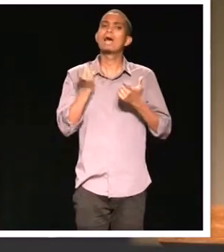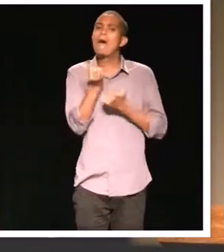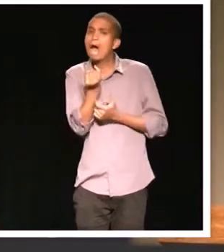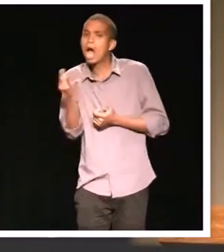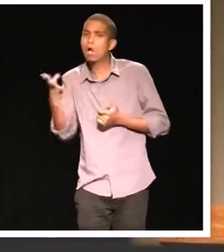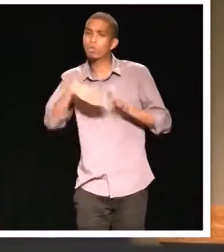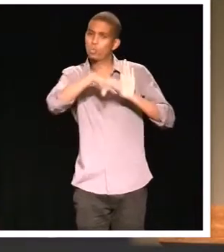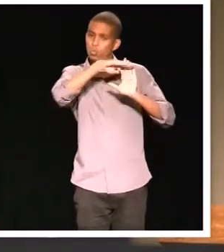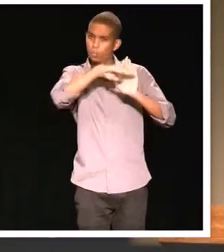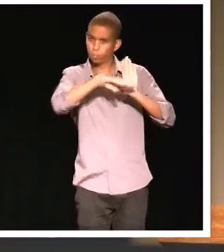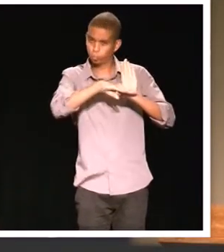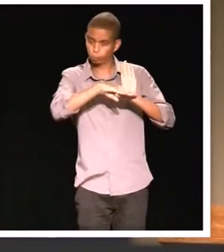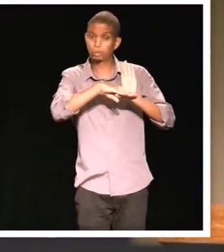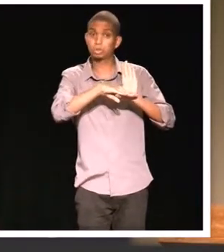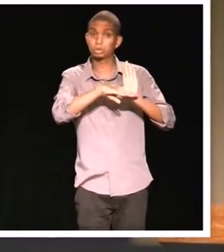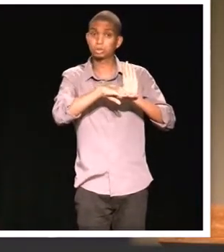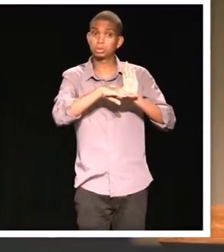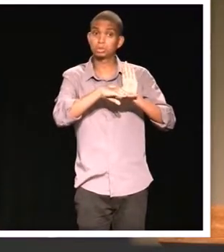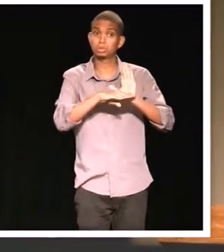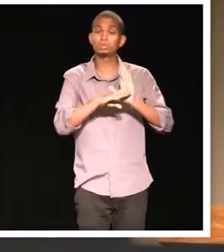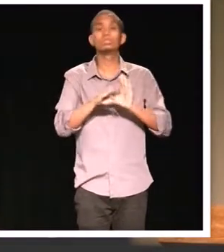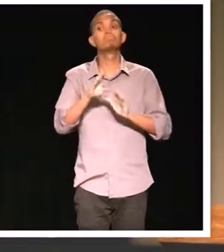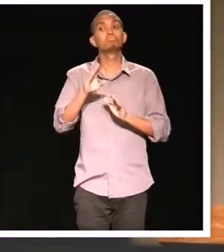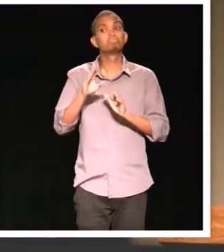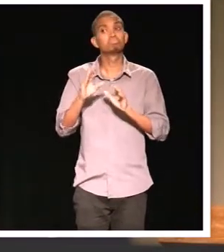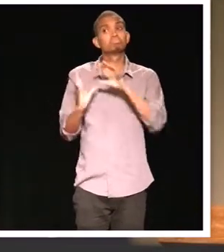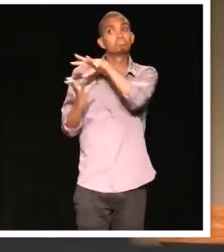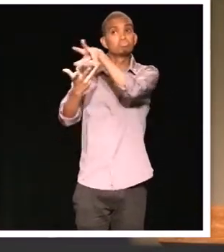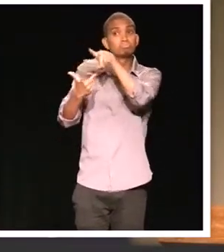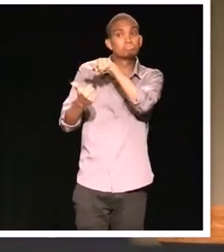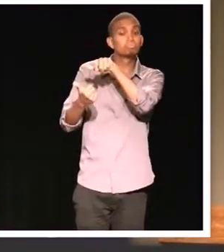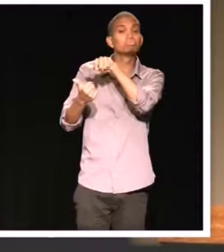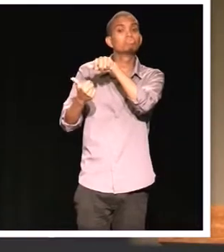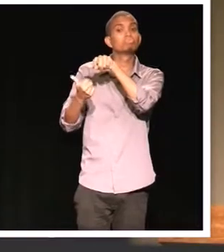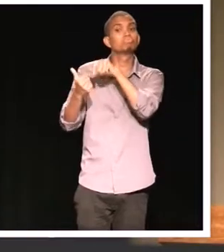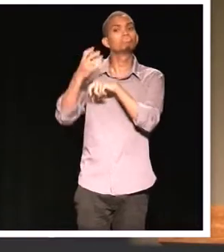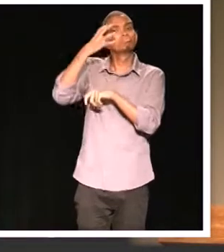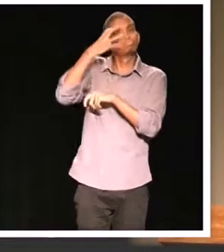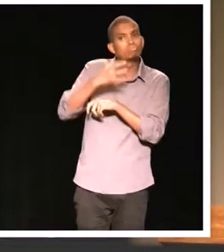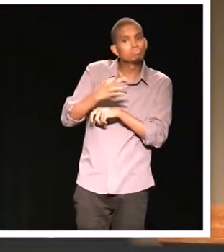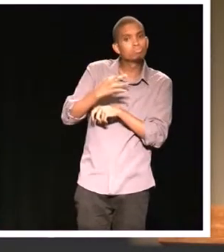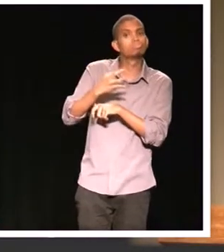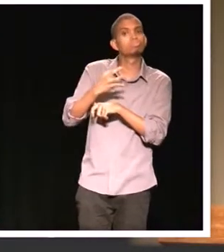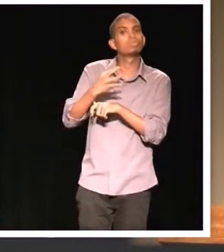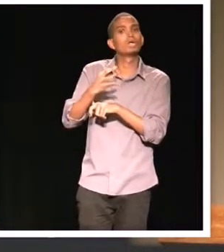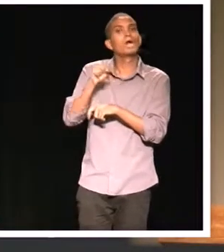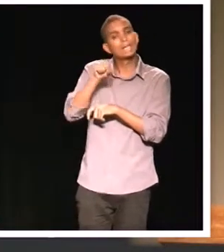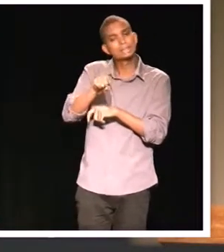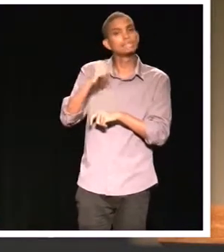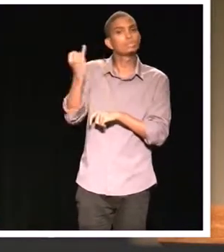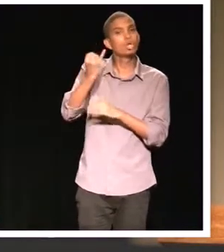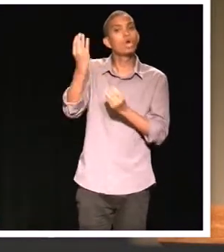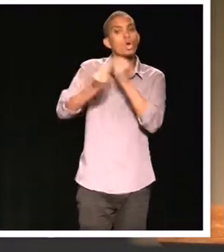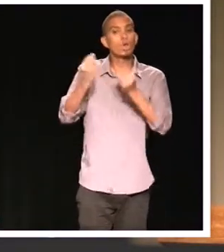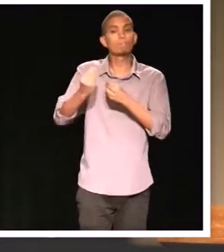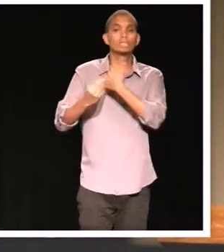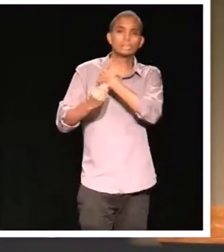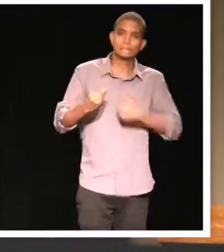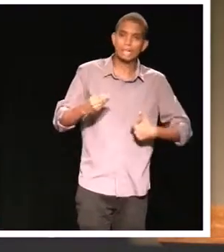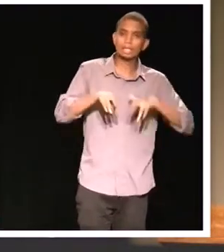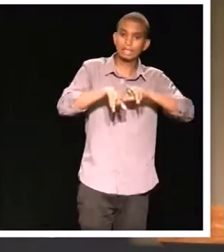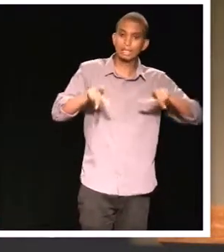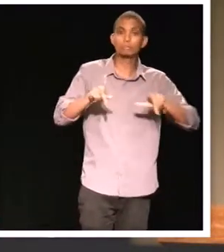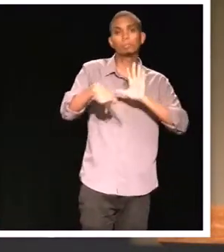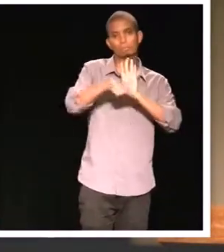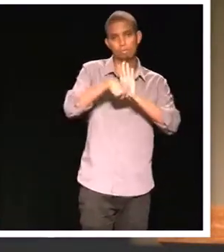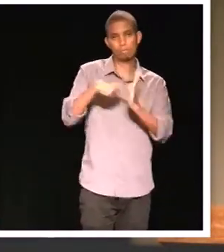questões que seriam internacionalmente aceitas como obrigatórias para os Estados que formam parte desse